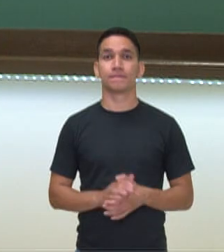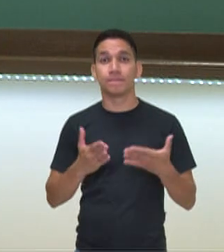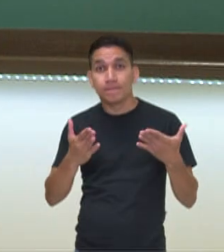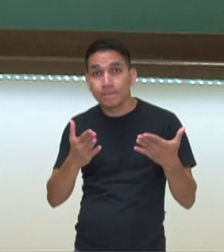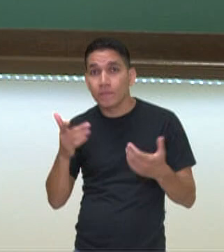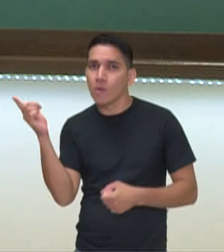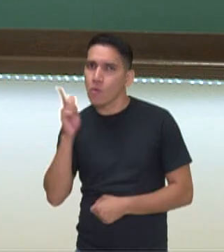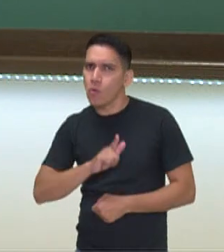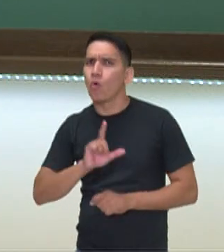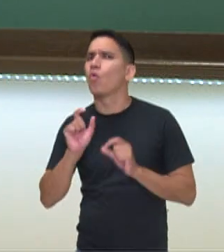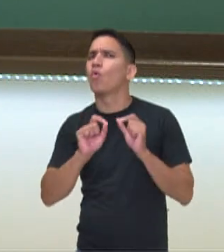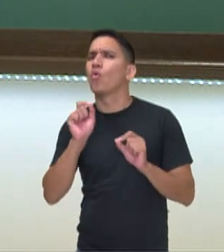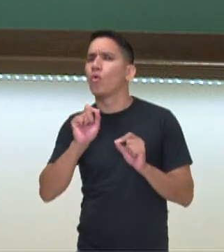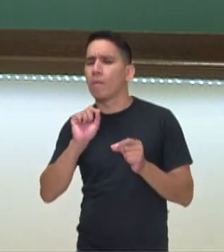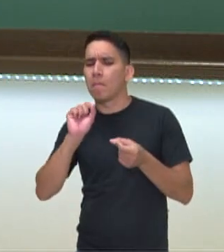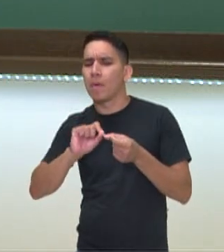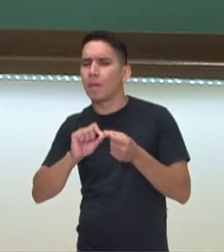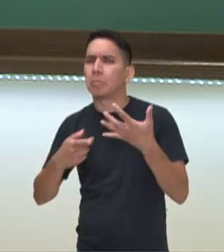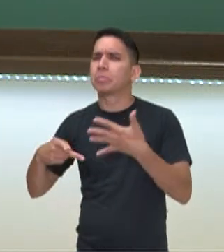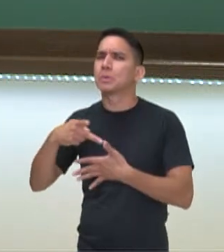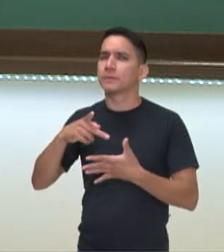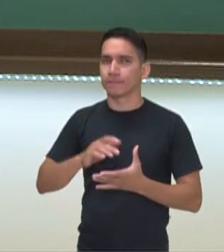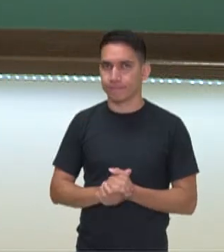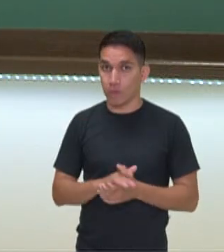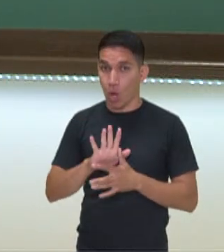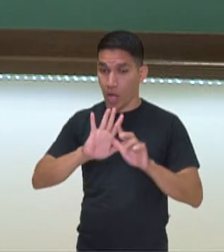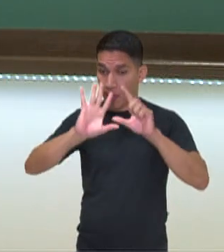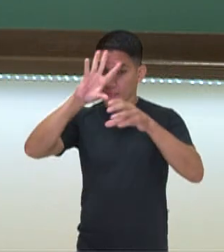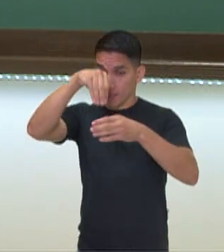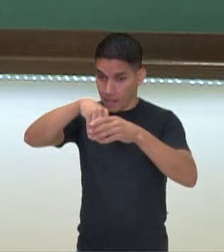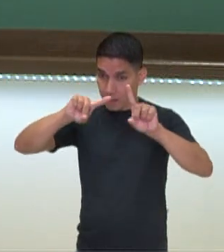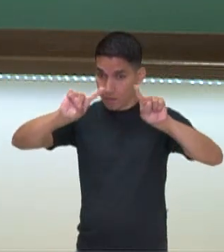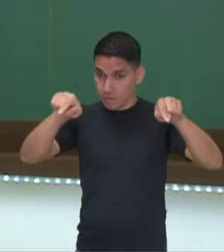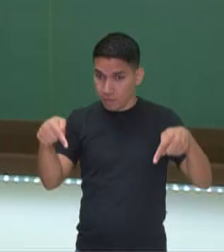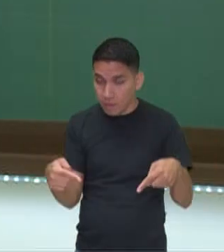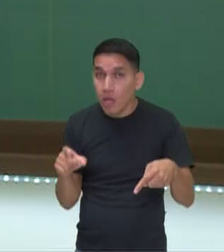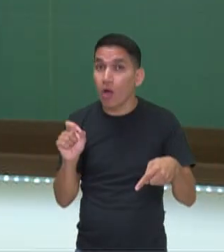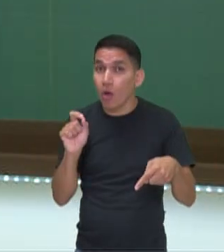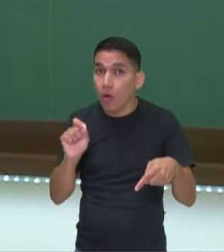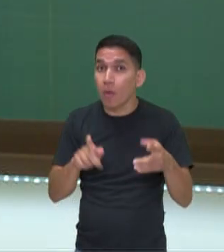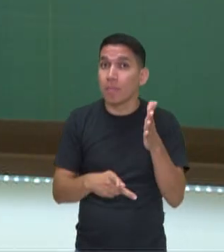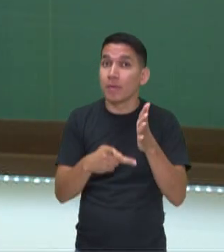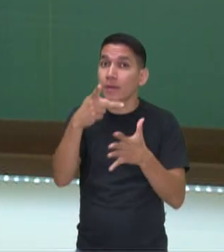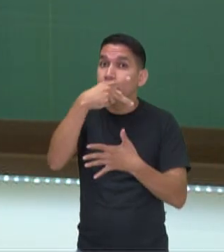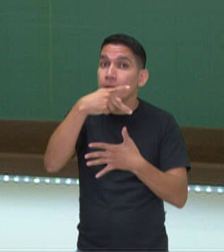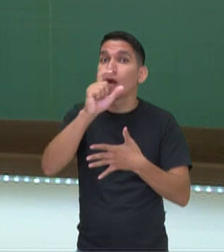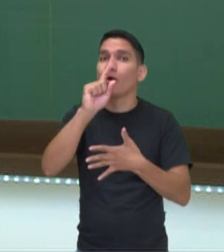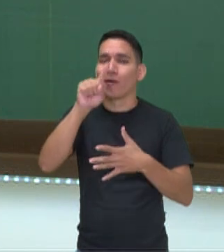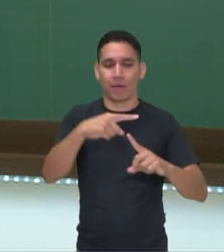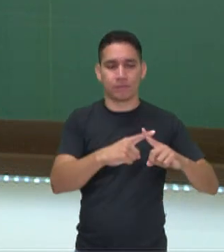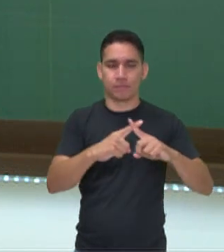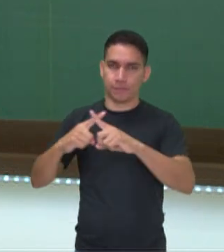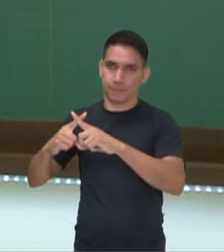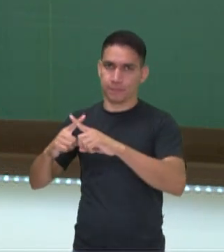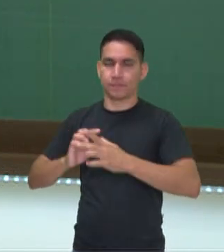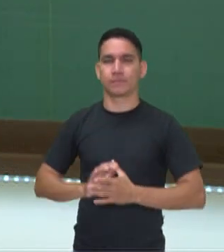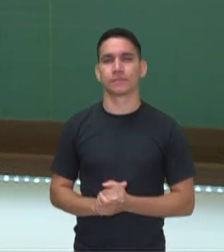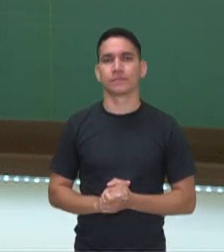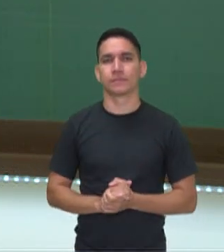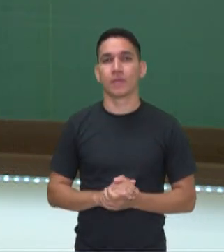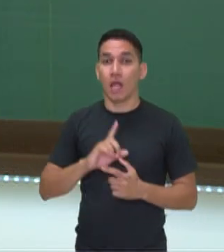E aí, o que eu vou resolver primeiro? Bom, dentro do parênteses, eu resolvo primeiro o quê? A